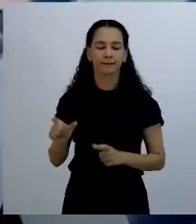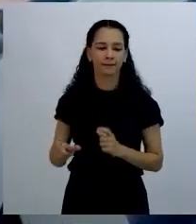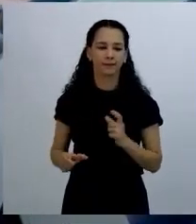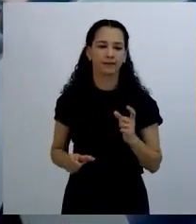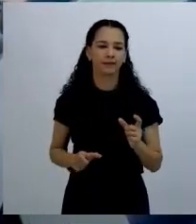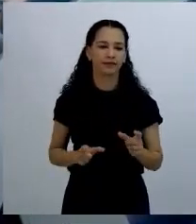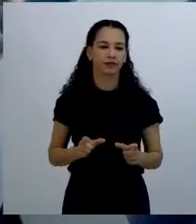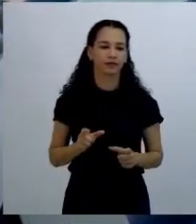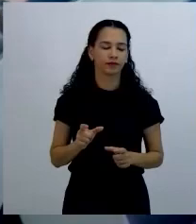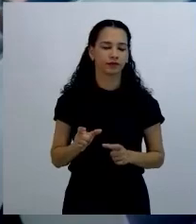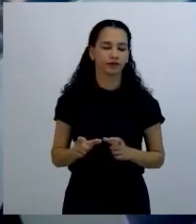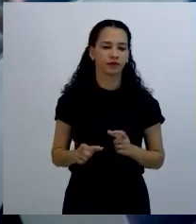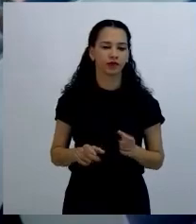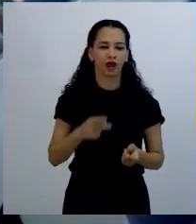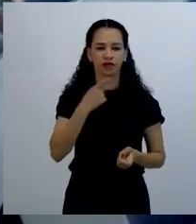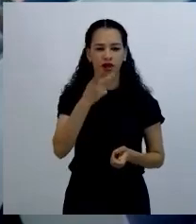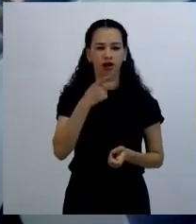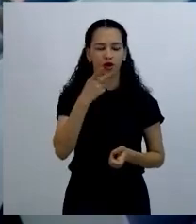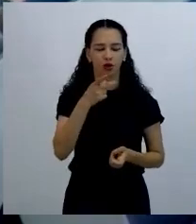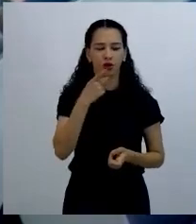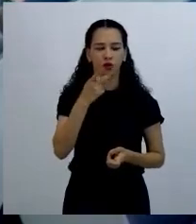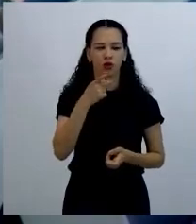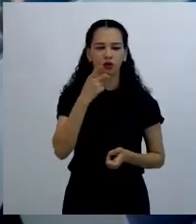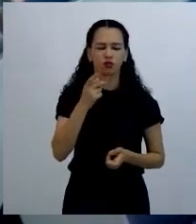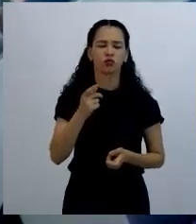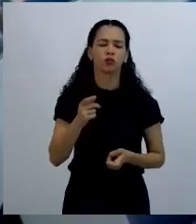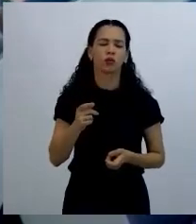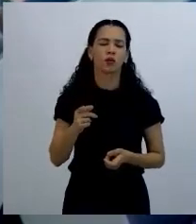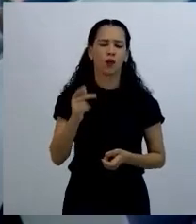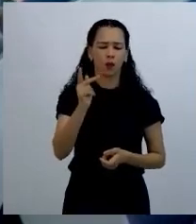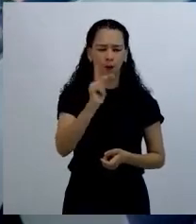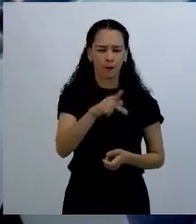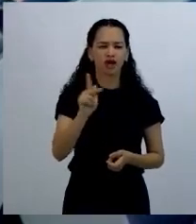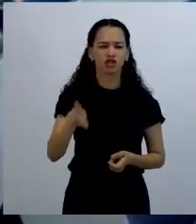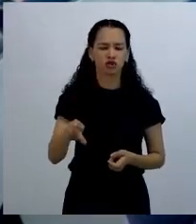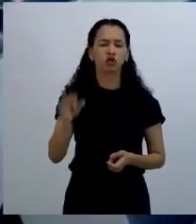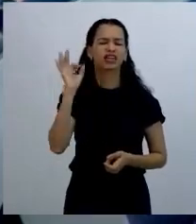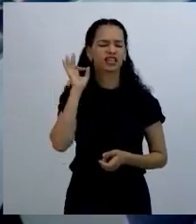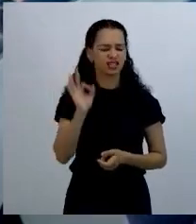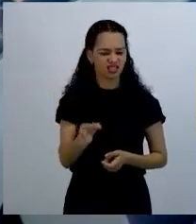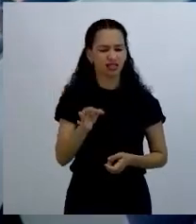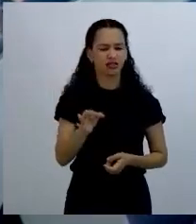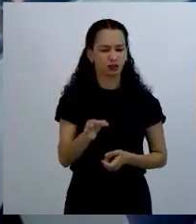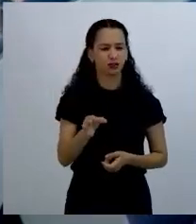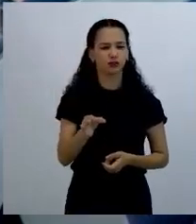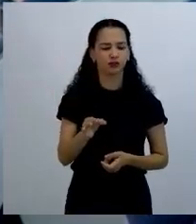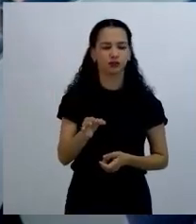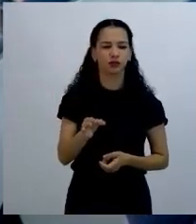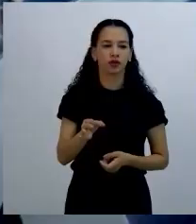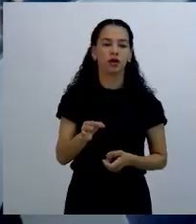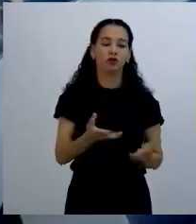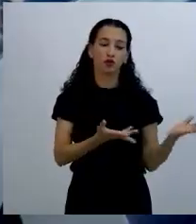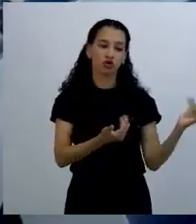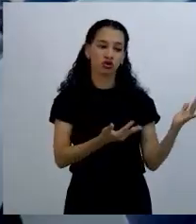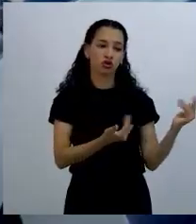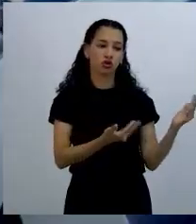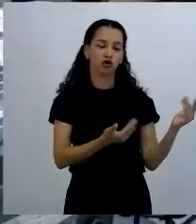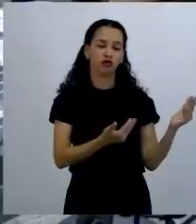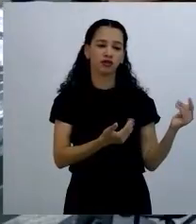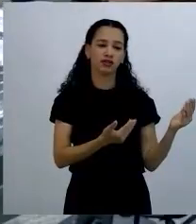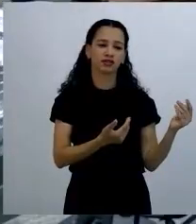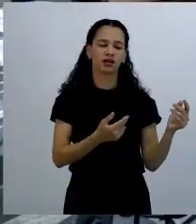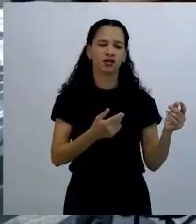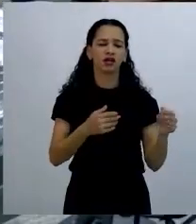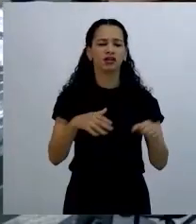Isso é que é pastor aí Vejam Só eu abro o texto sagrado está na Bíblia Filipenses 42